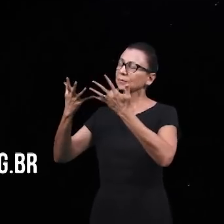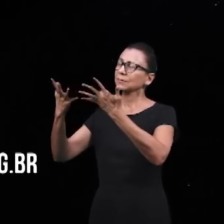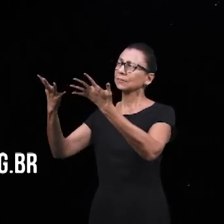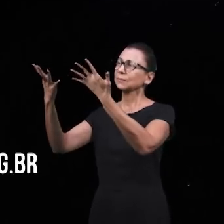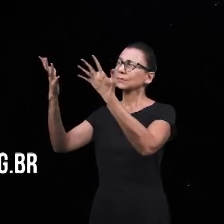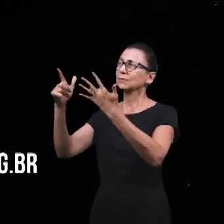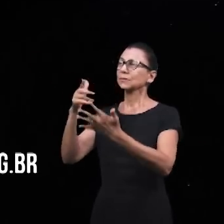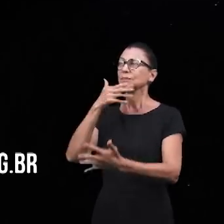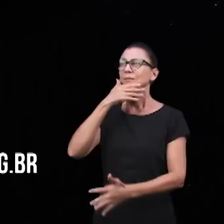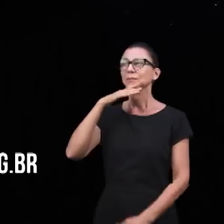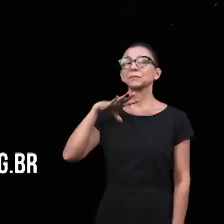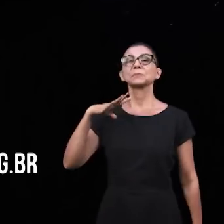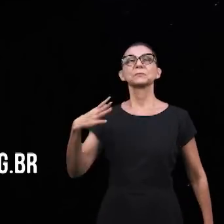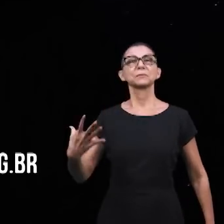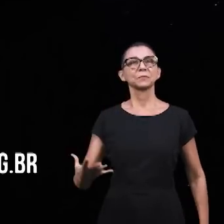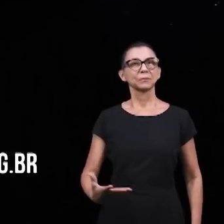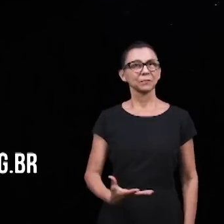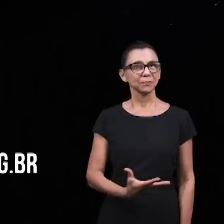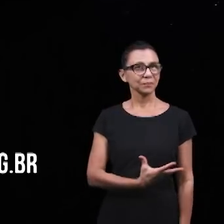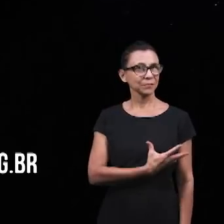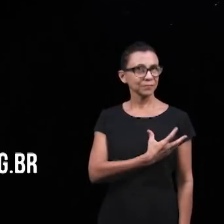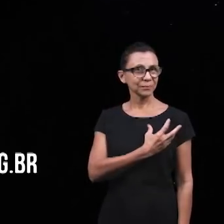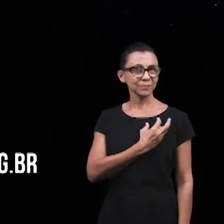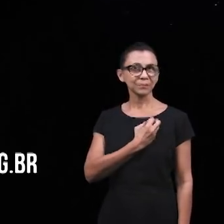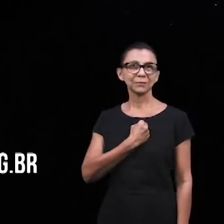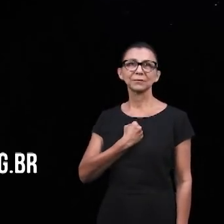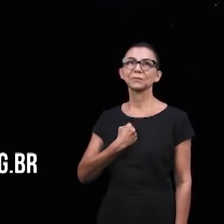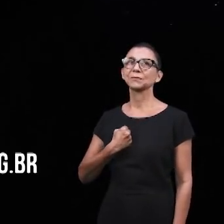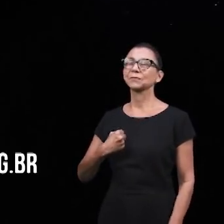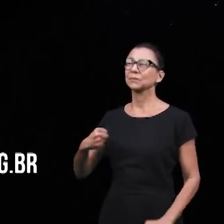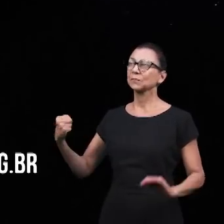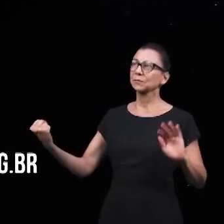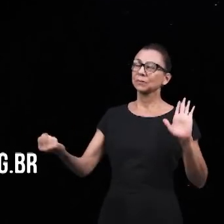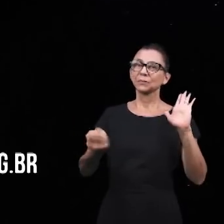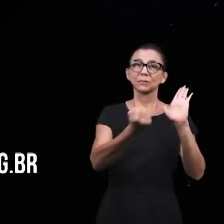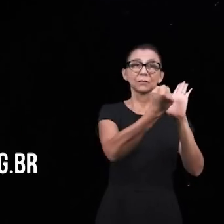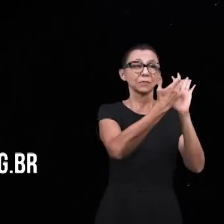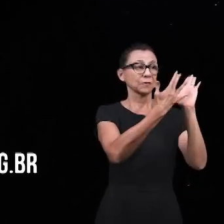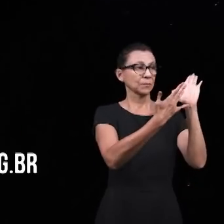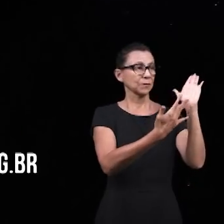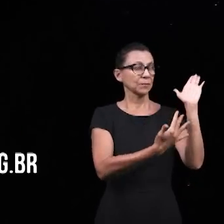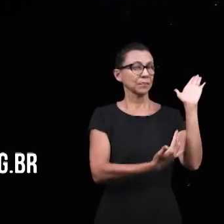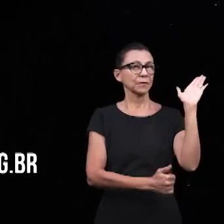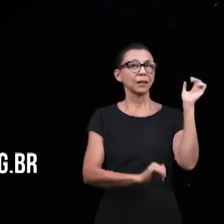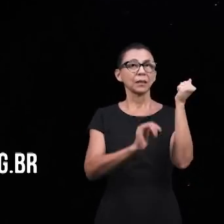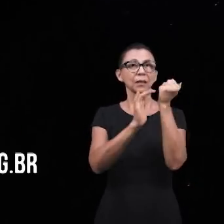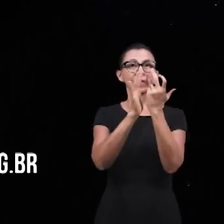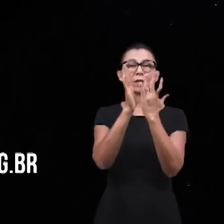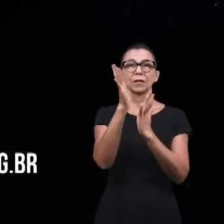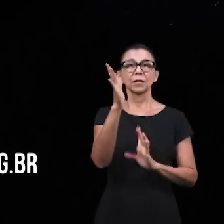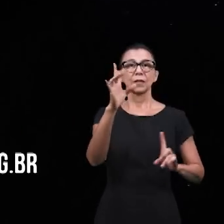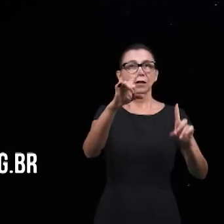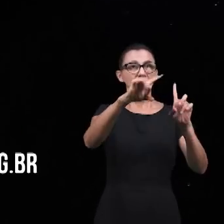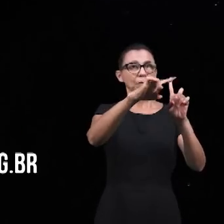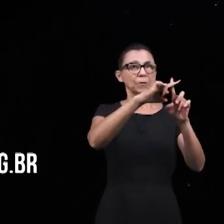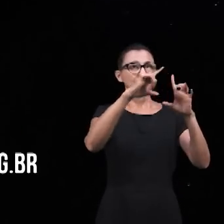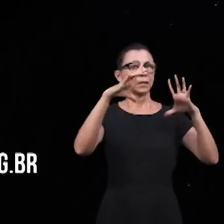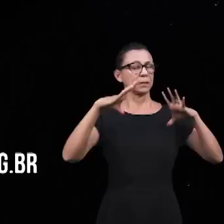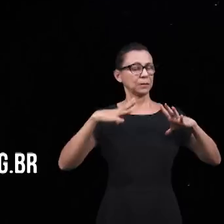meu Salvador. Já me lavou teu sangue